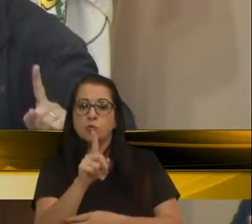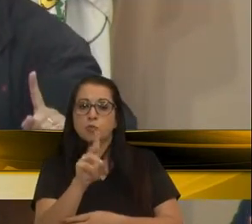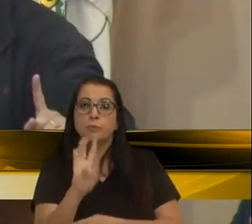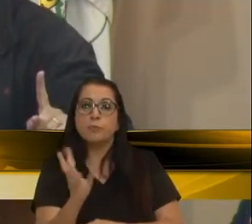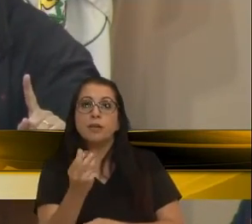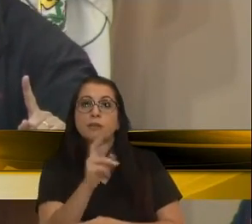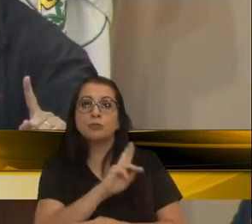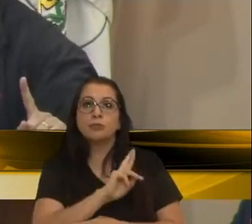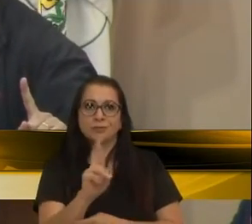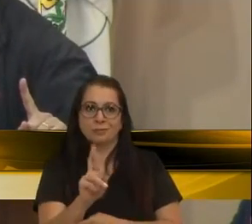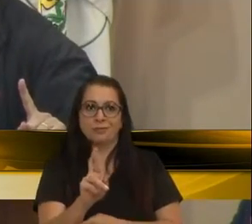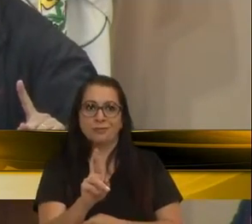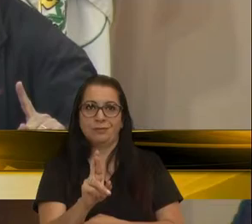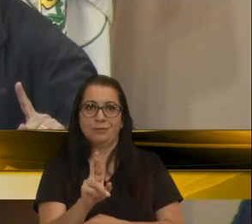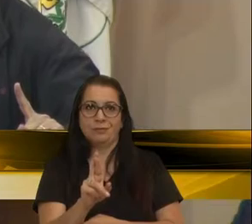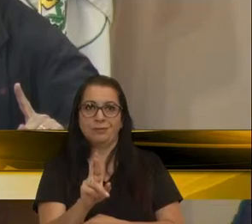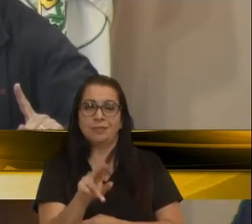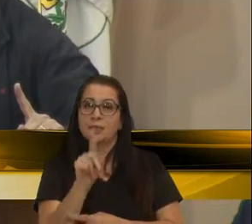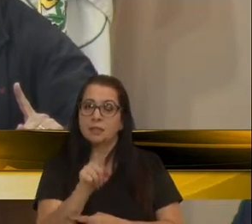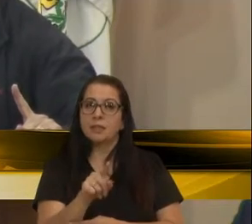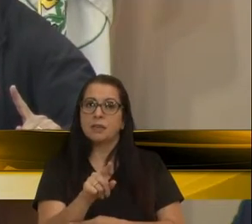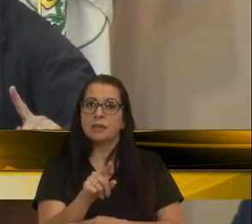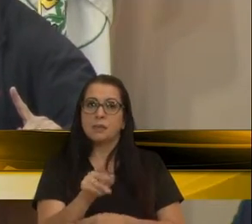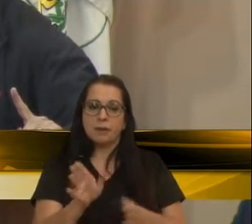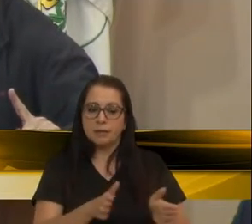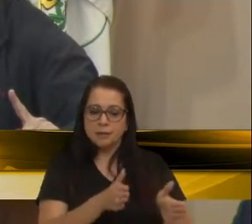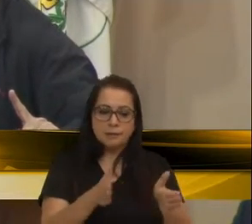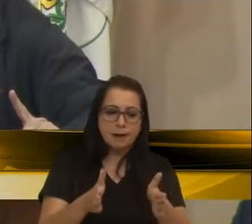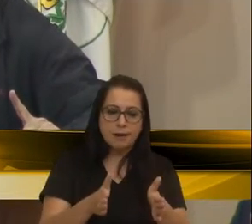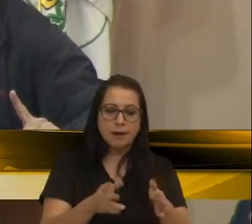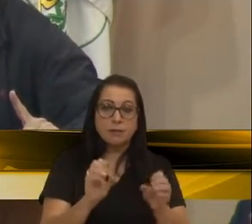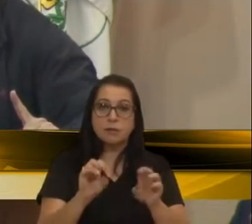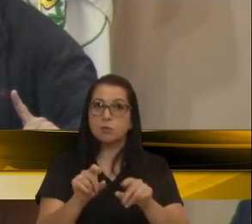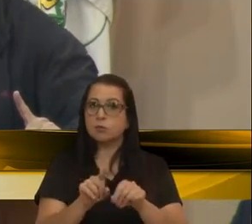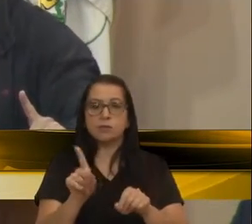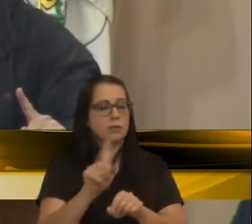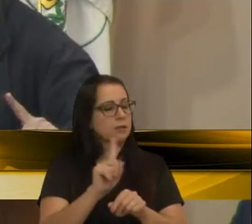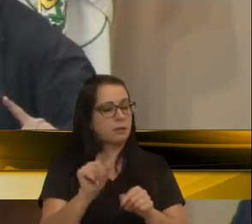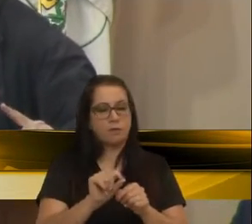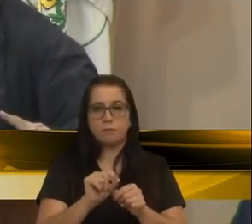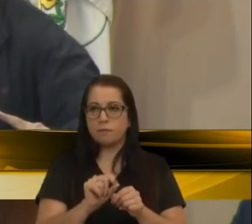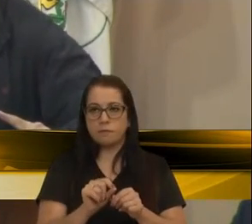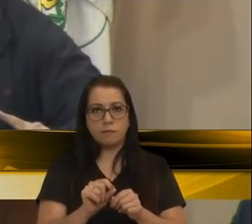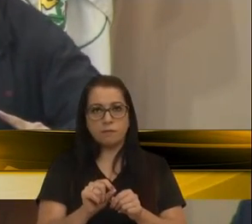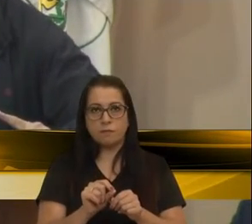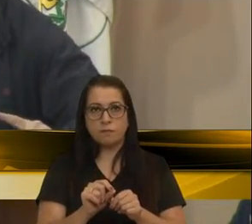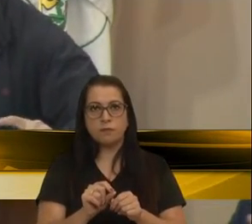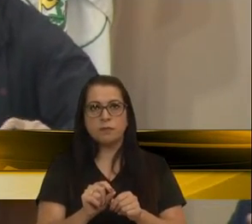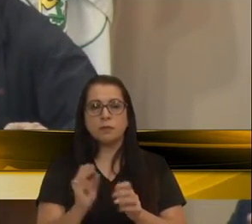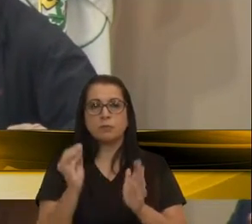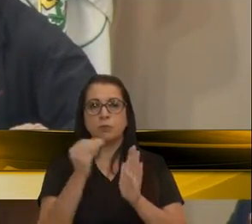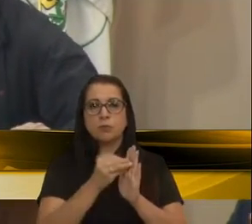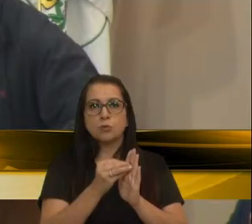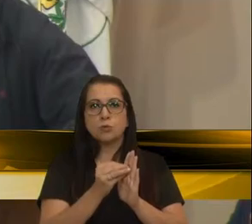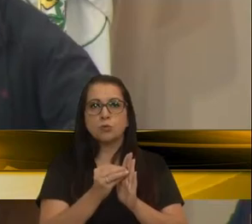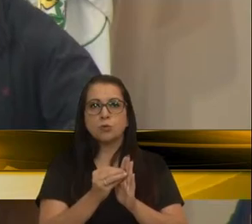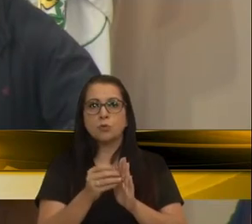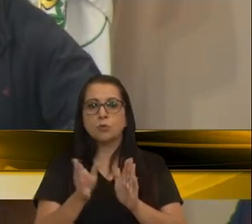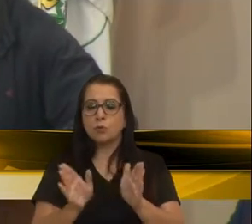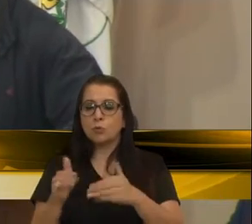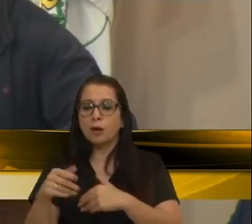bilhão, que era para estradas e educação, e não fez. Colocou no caixa